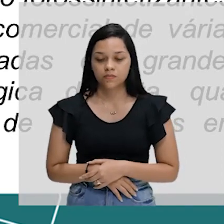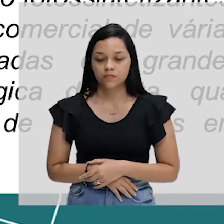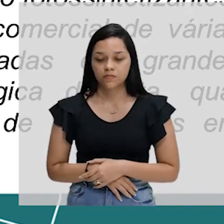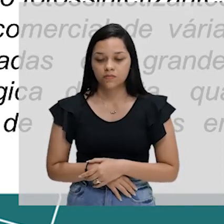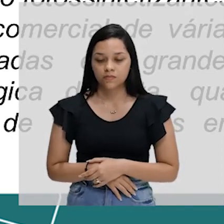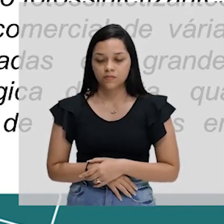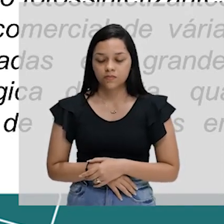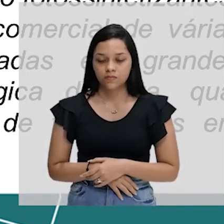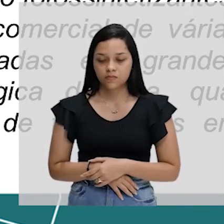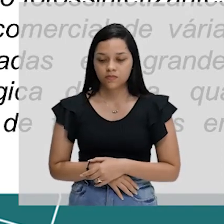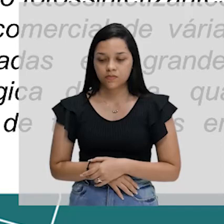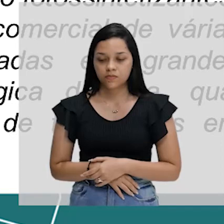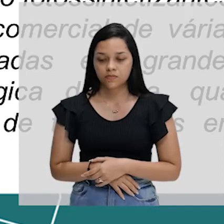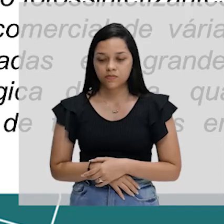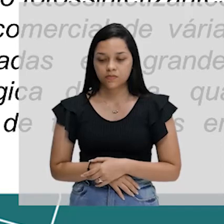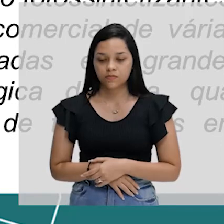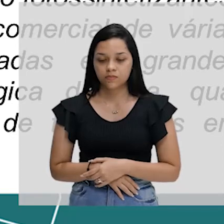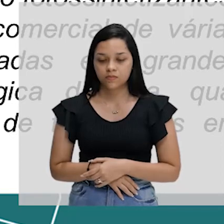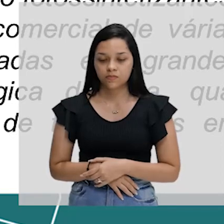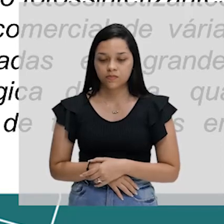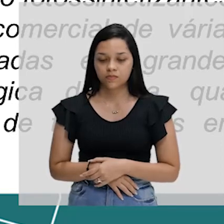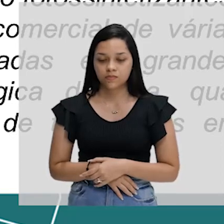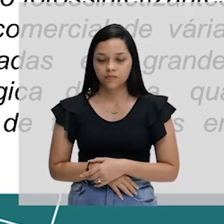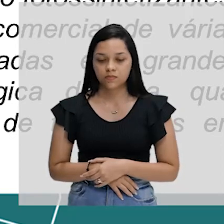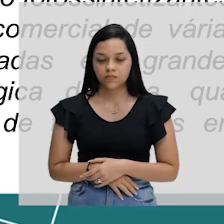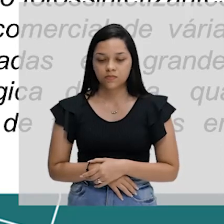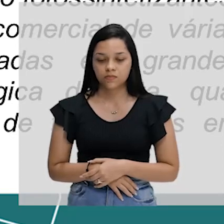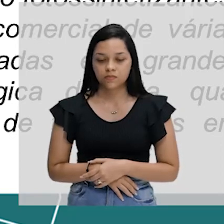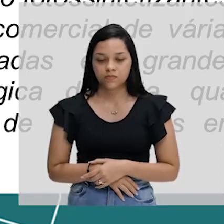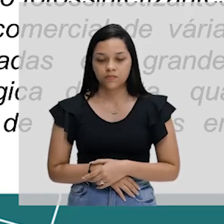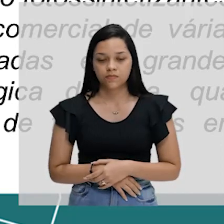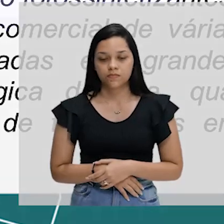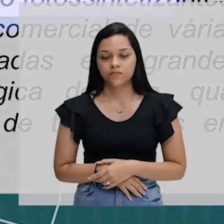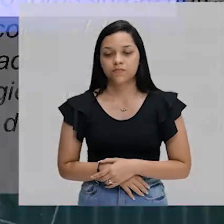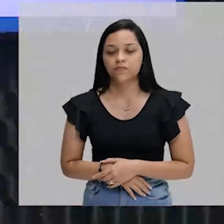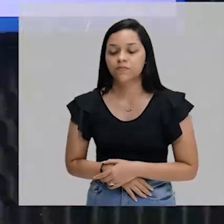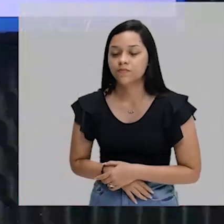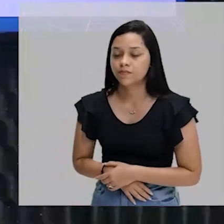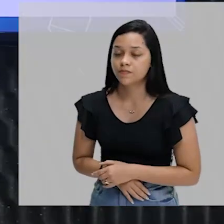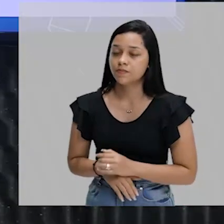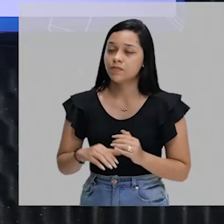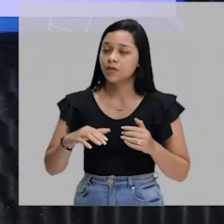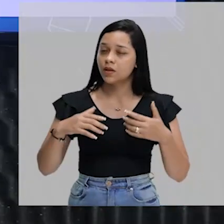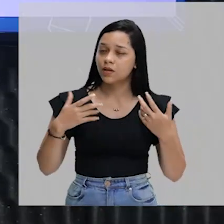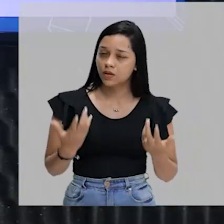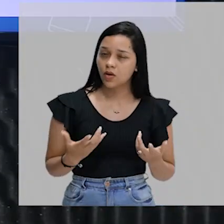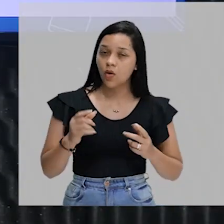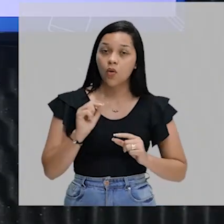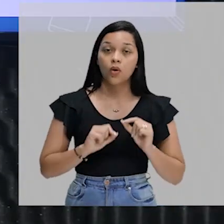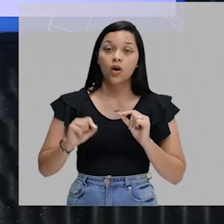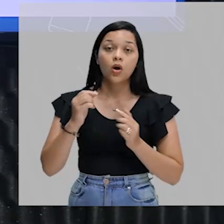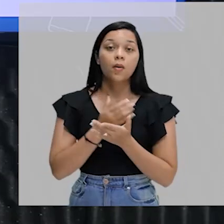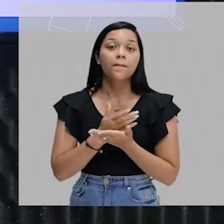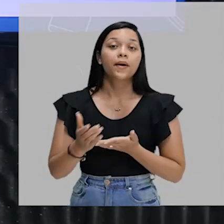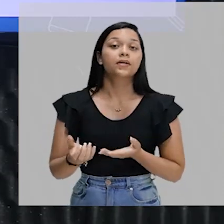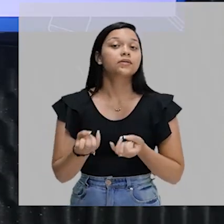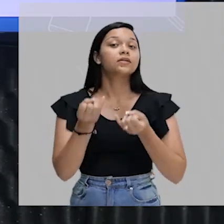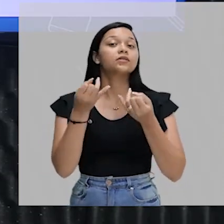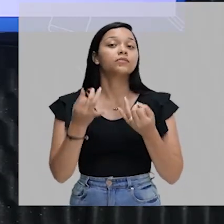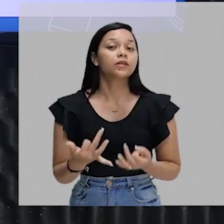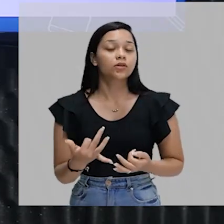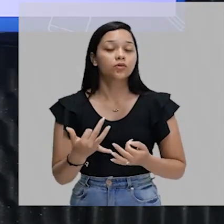organela celular poderia ser utilizada para a inserção de transgenes em leveduras? Então, ele começa falando aqui,